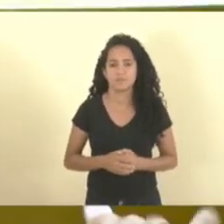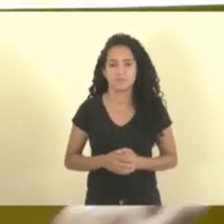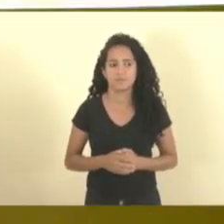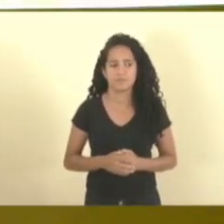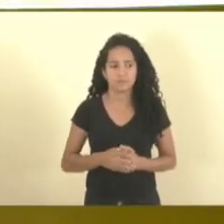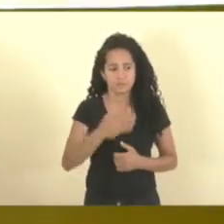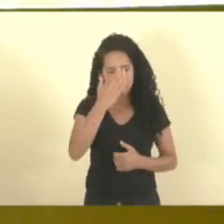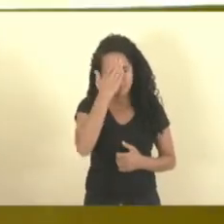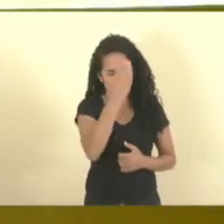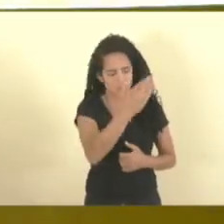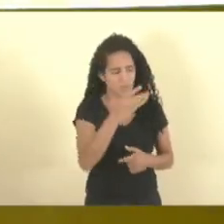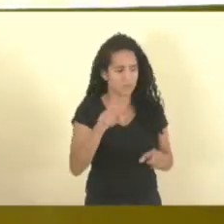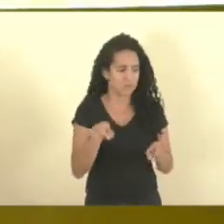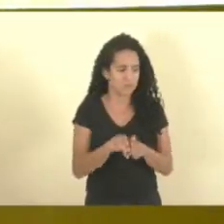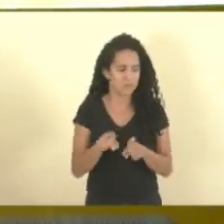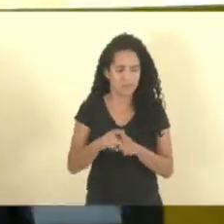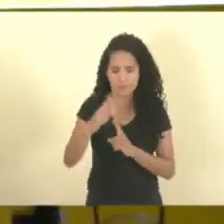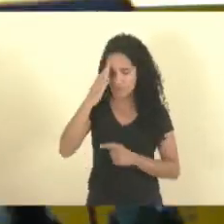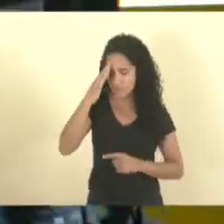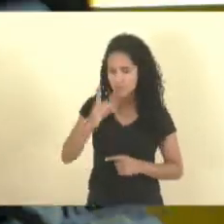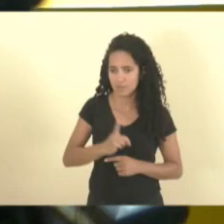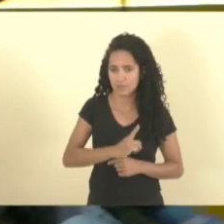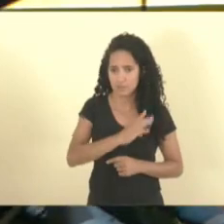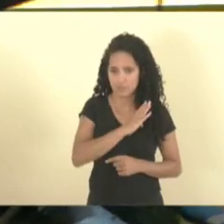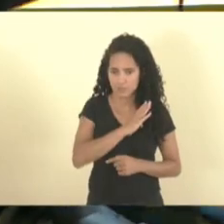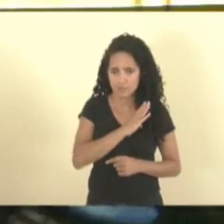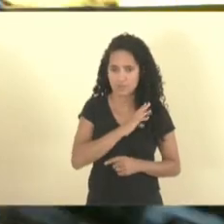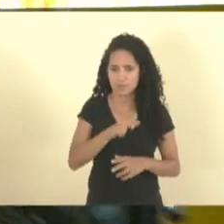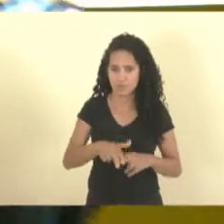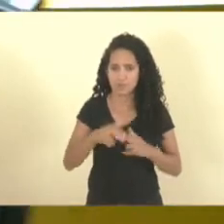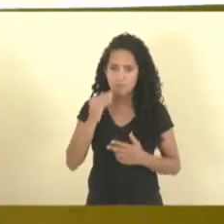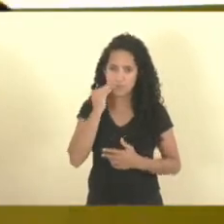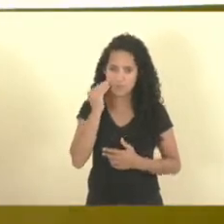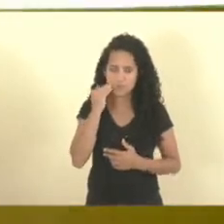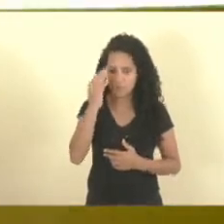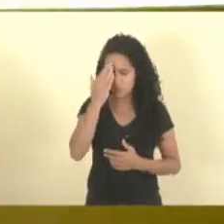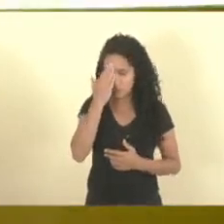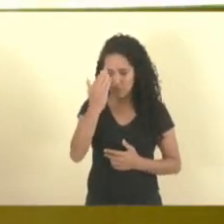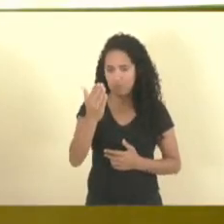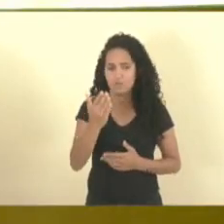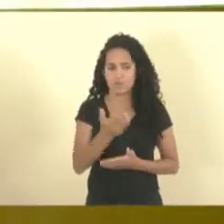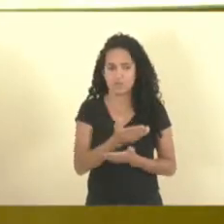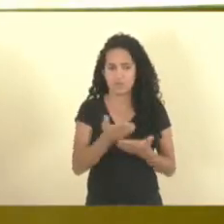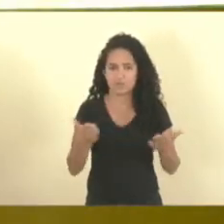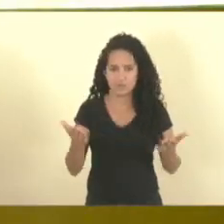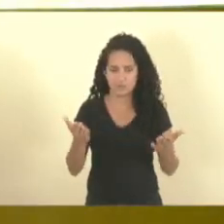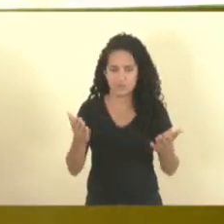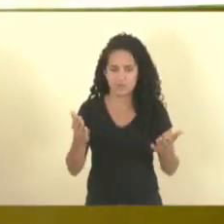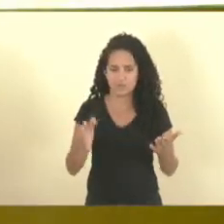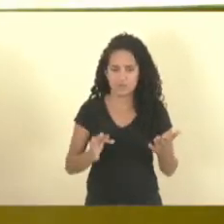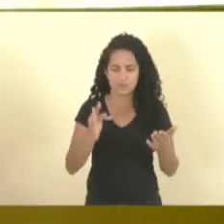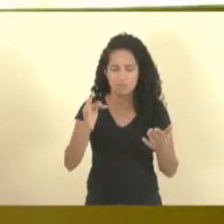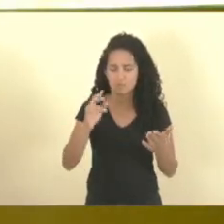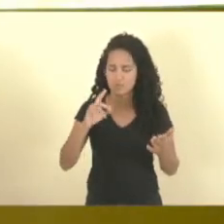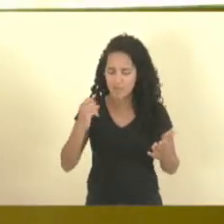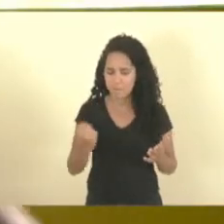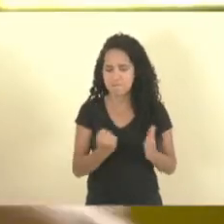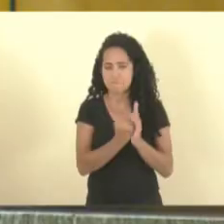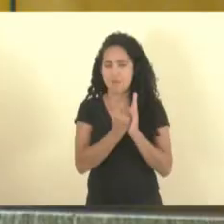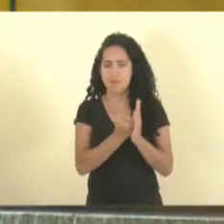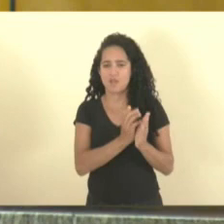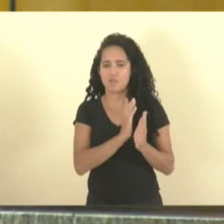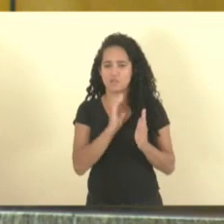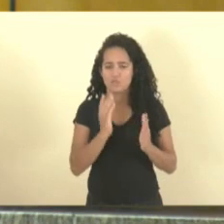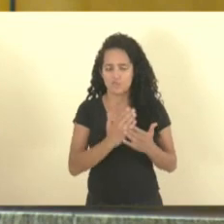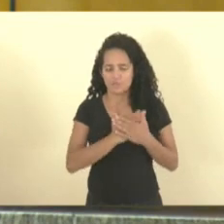Muito obrigado. Quero agradecer ao deputado presidente Danilo por essa oportunidade. Obrigada, deputado. Você vai ficar eternizado nos nossos corações. Muito obrigado,